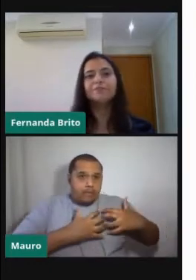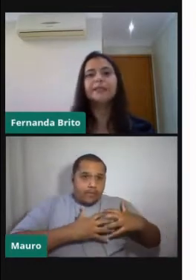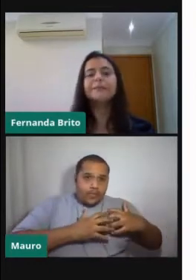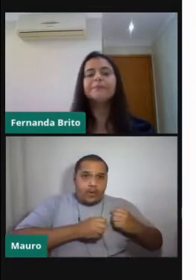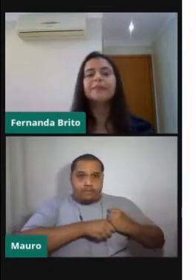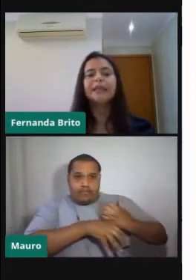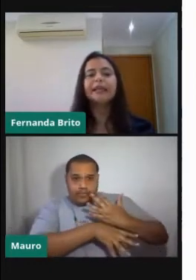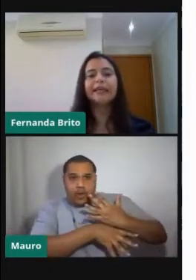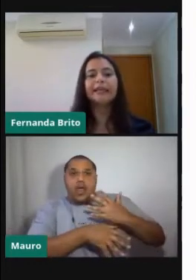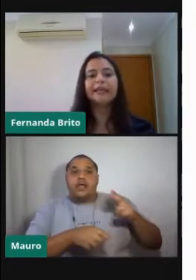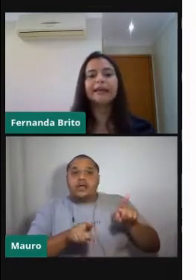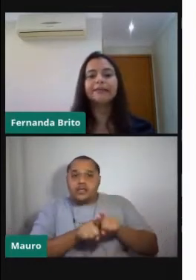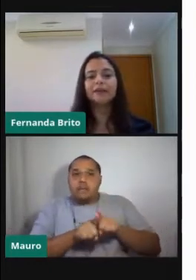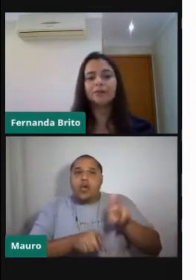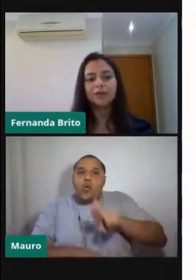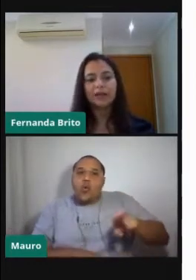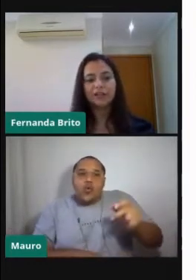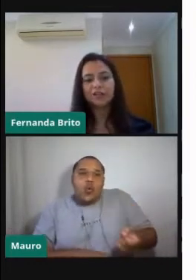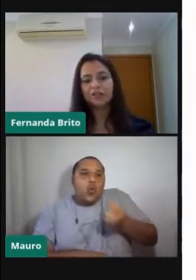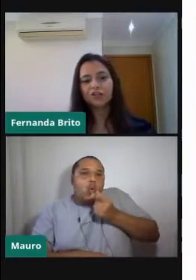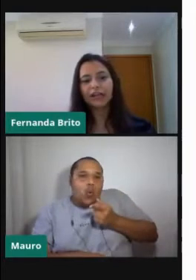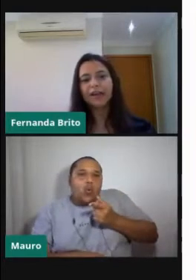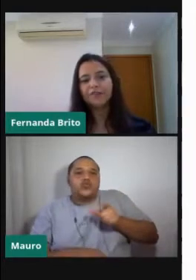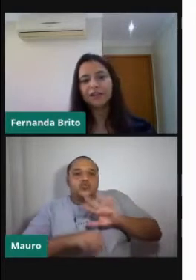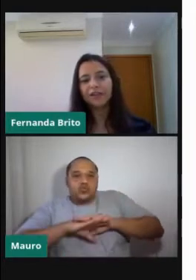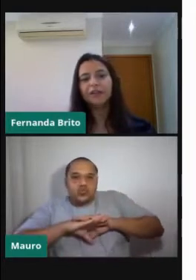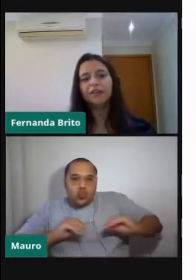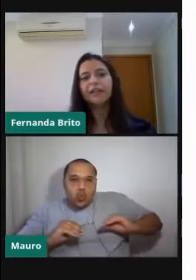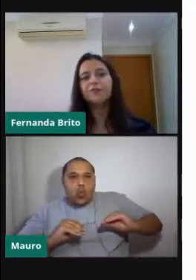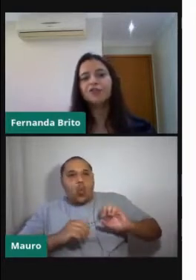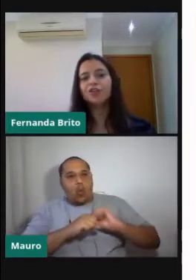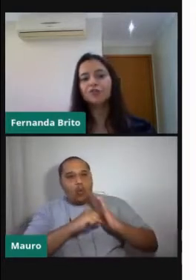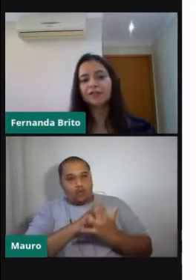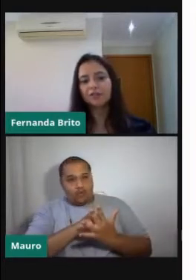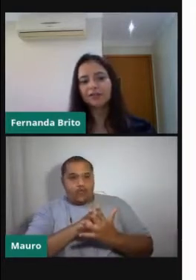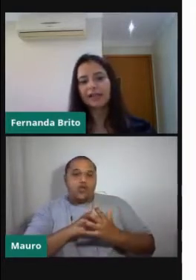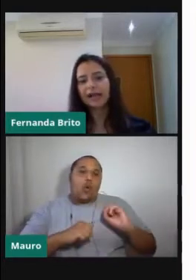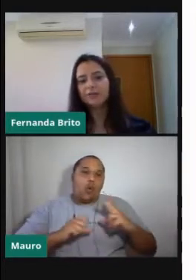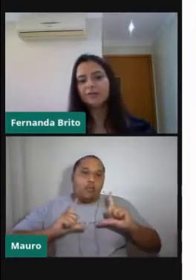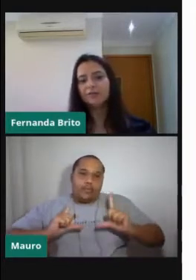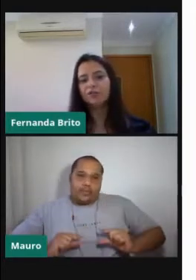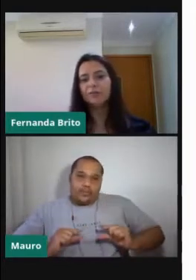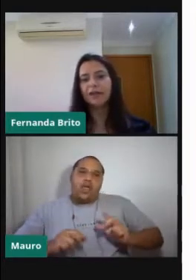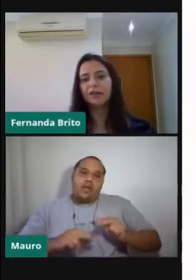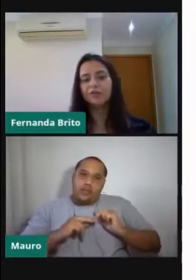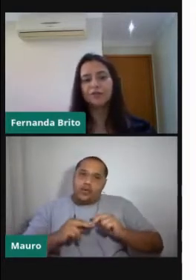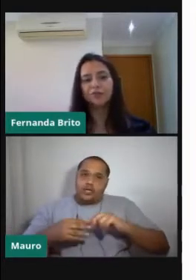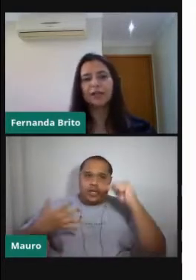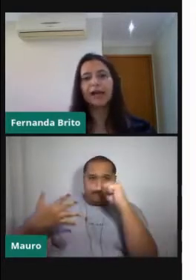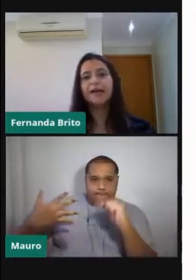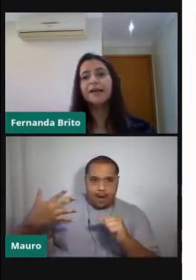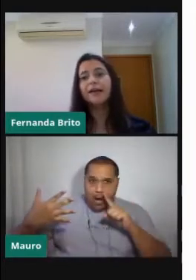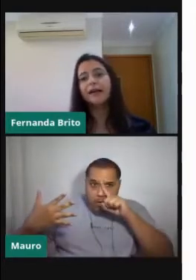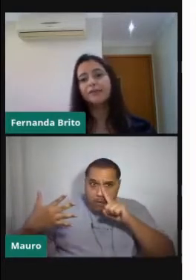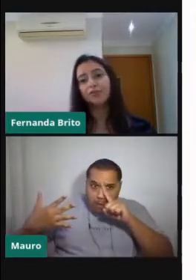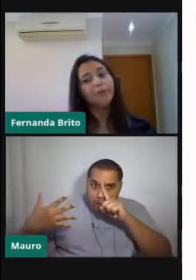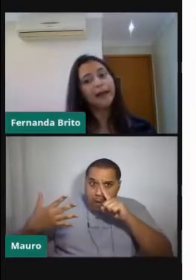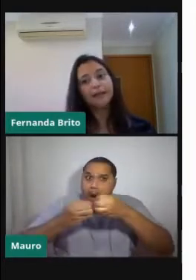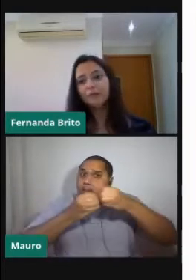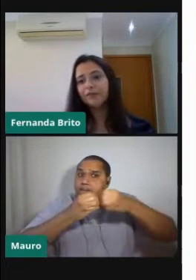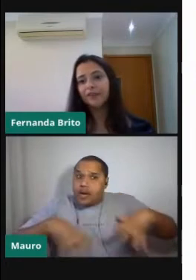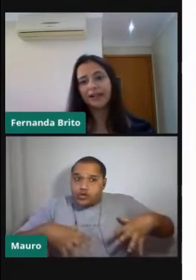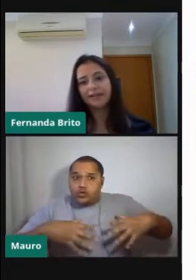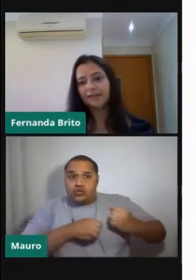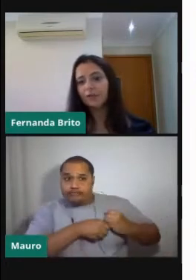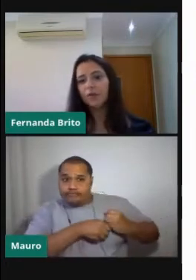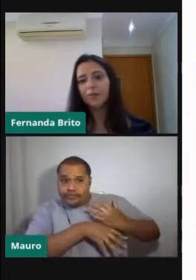COVID, né. Então, a gente descreve aqui, né, os riscos associados ao sistema cardiovascular,